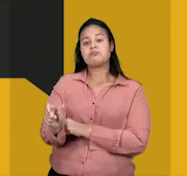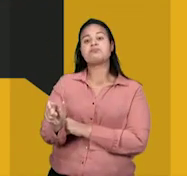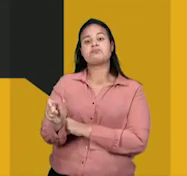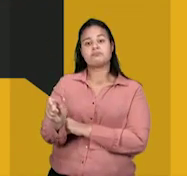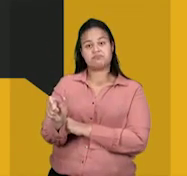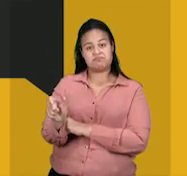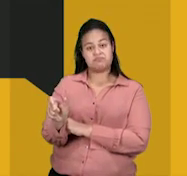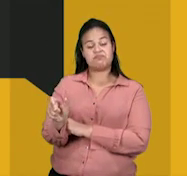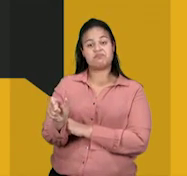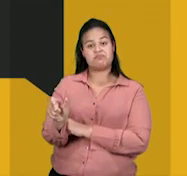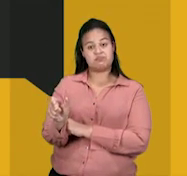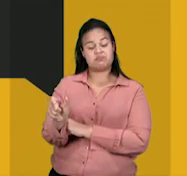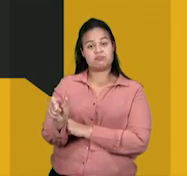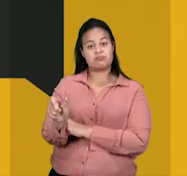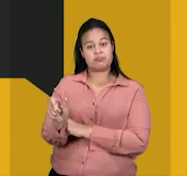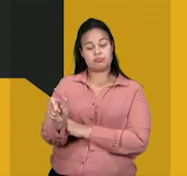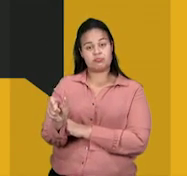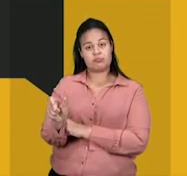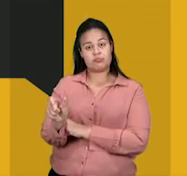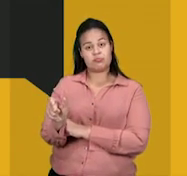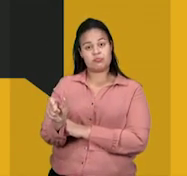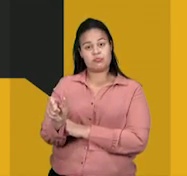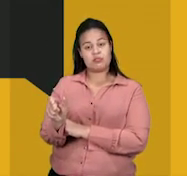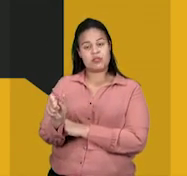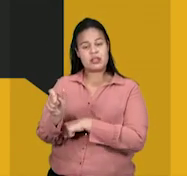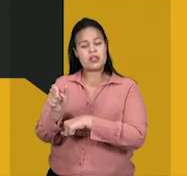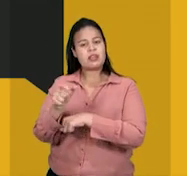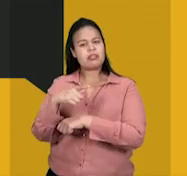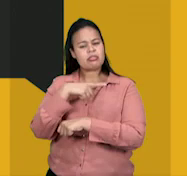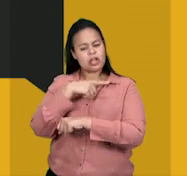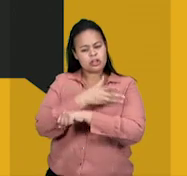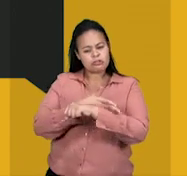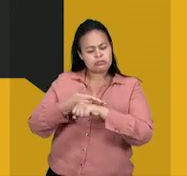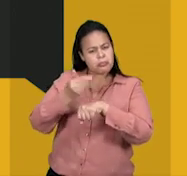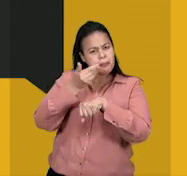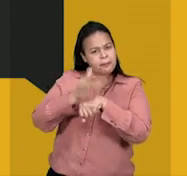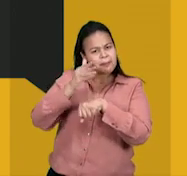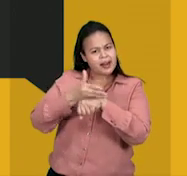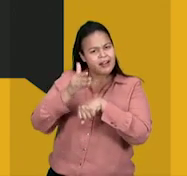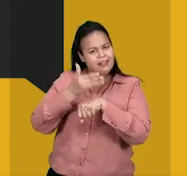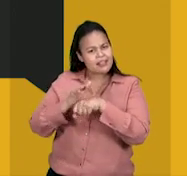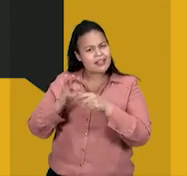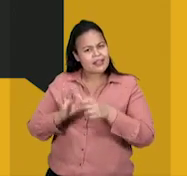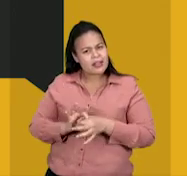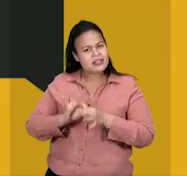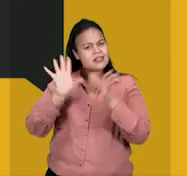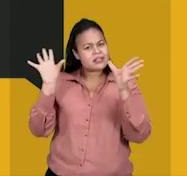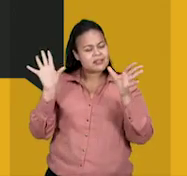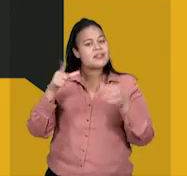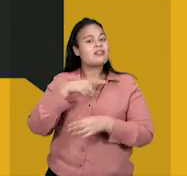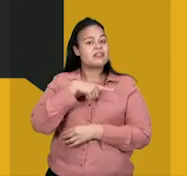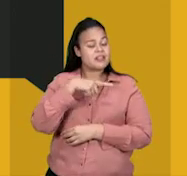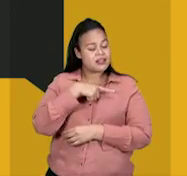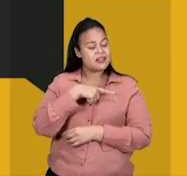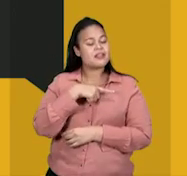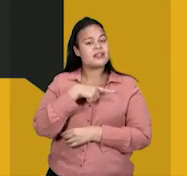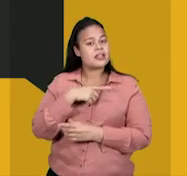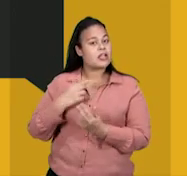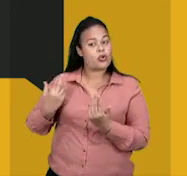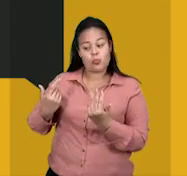se constitui através de práticas de liberação, de liberdade, como